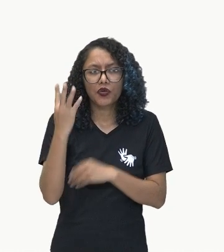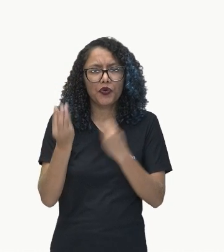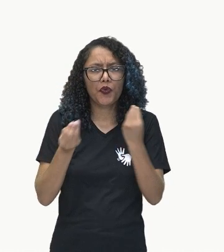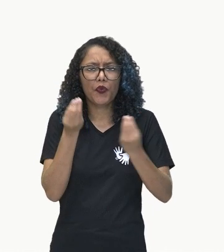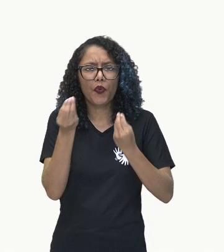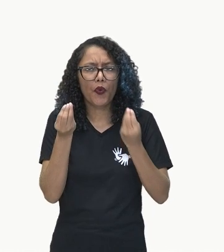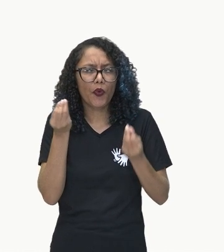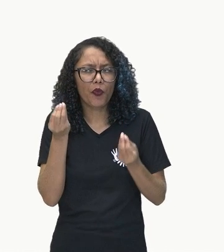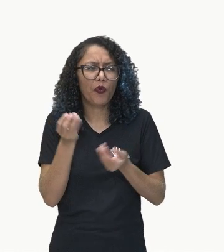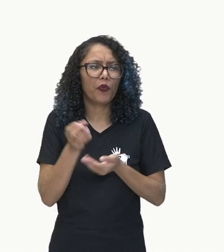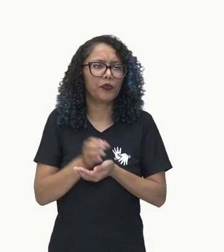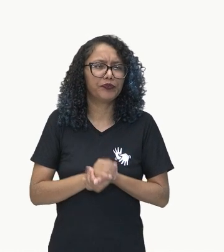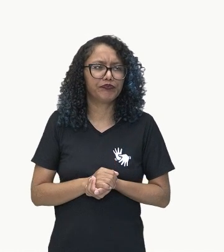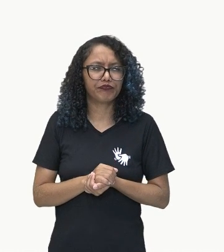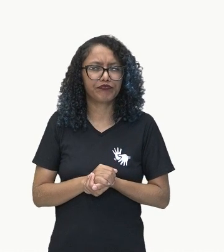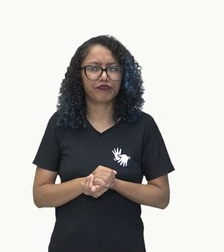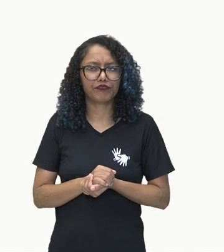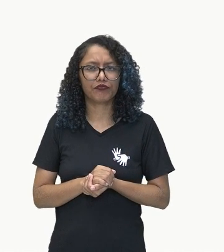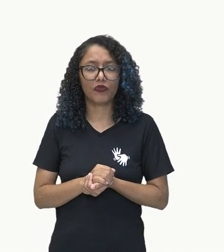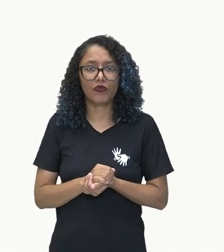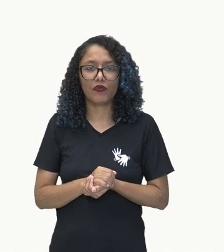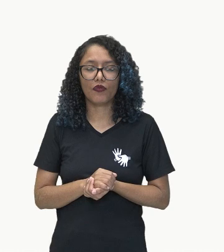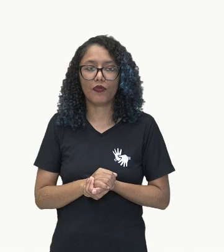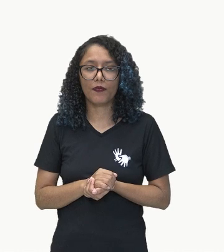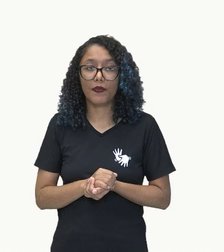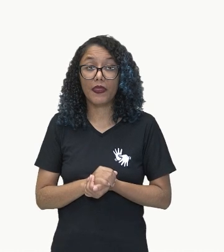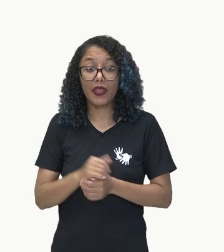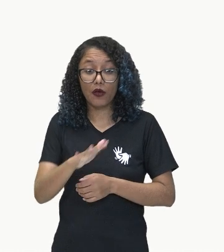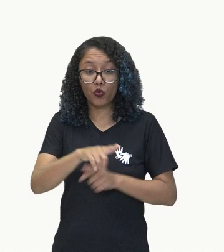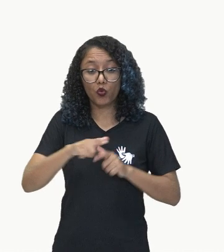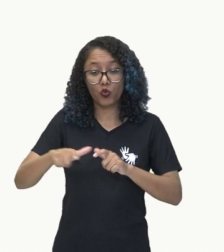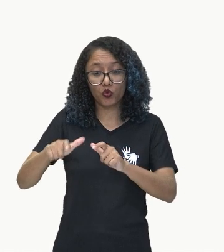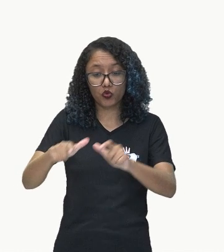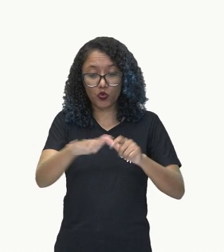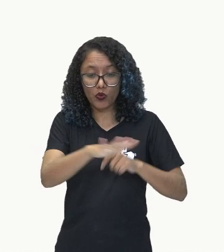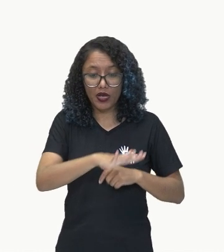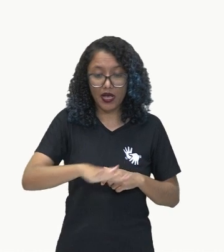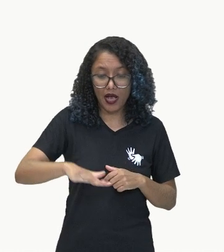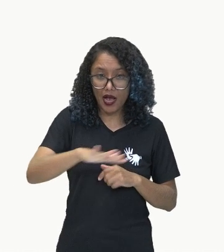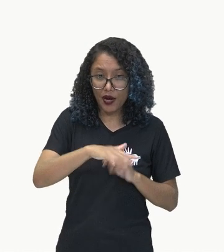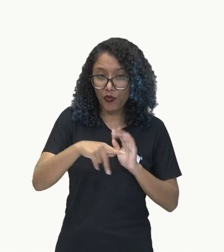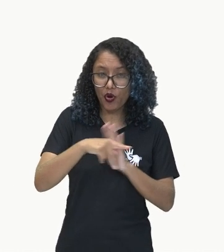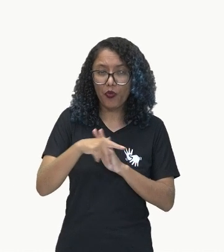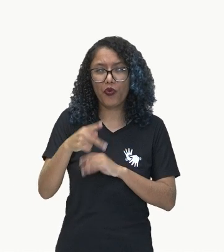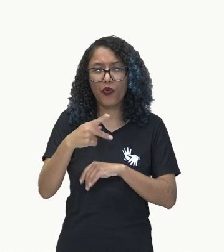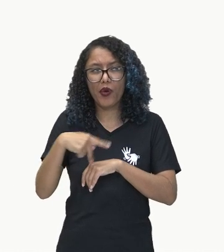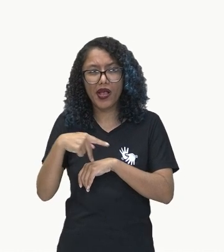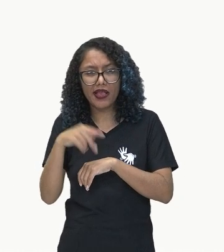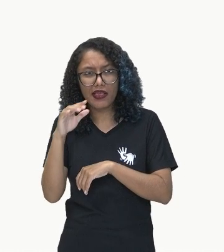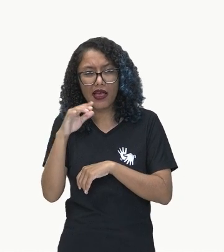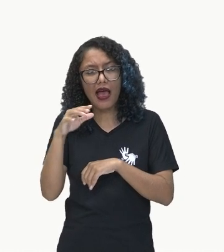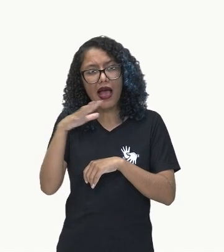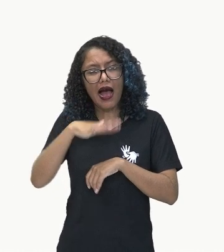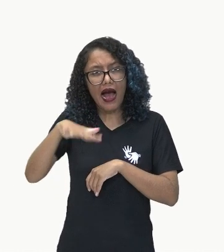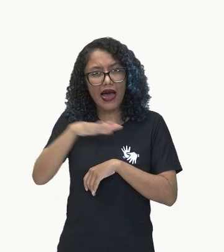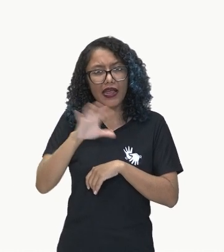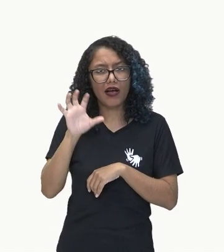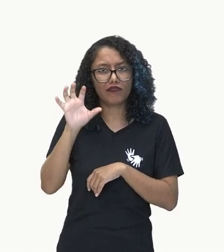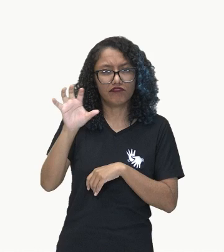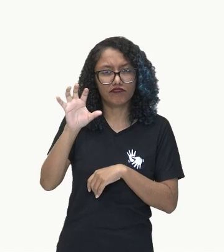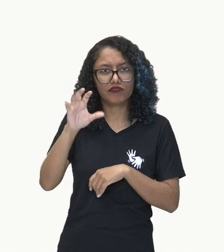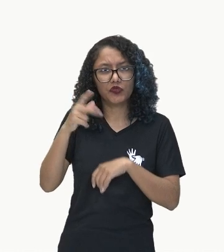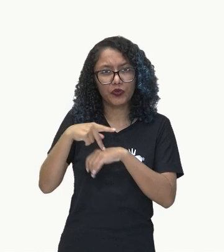ocorre, né, essas paisagens que a gente observa no continente africano. E um deles, gente, vai ser sobre